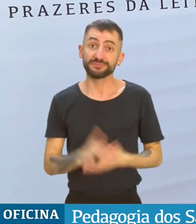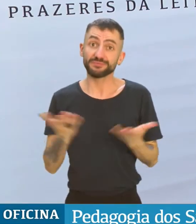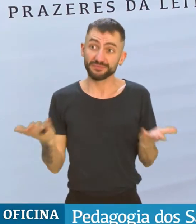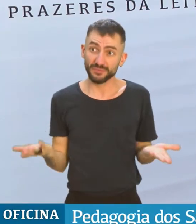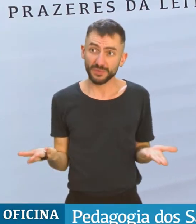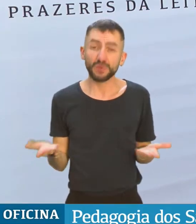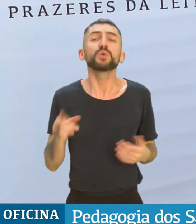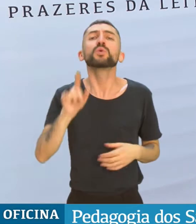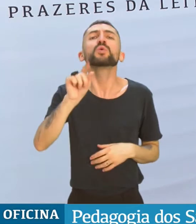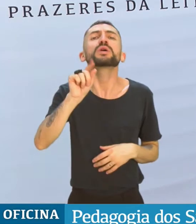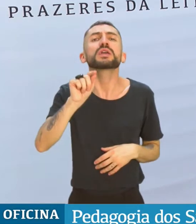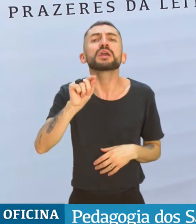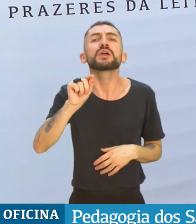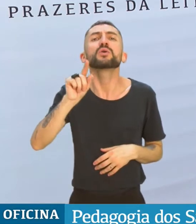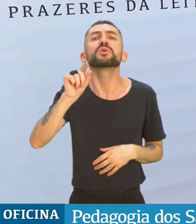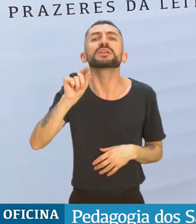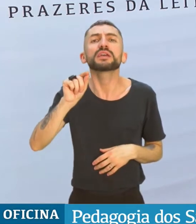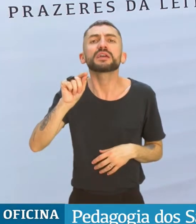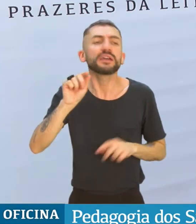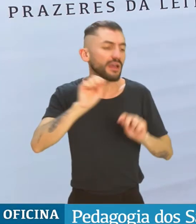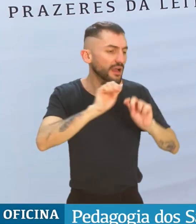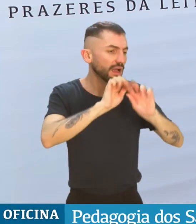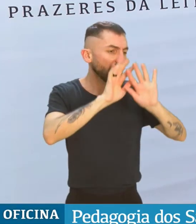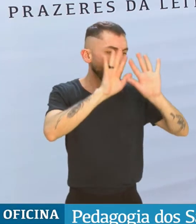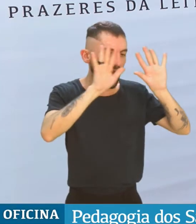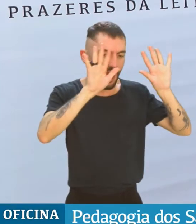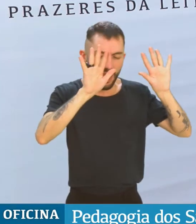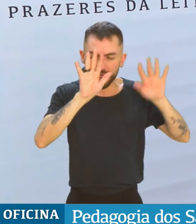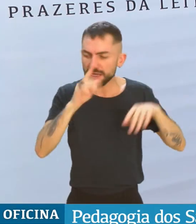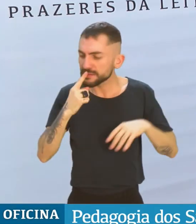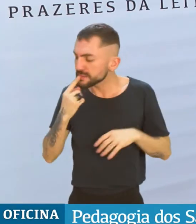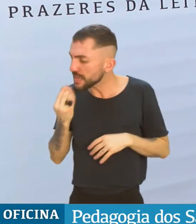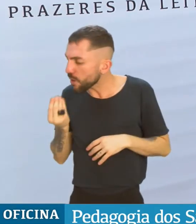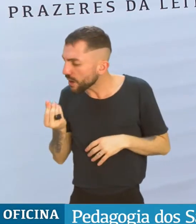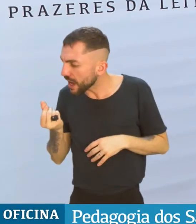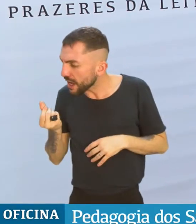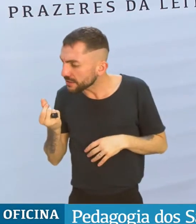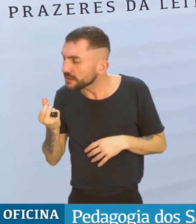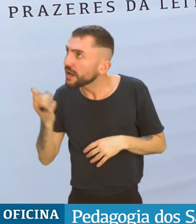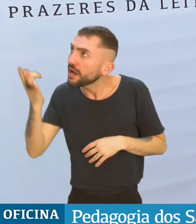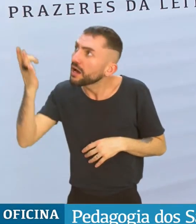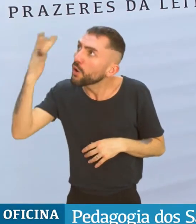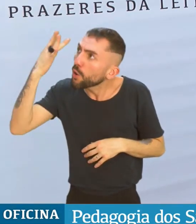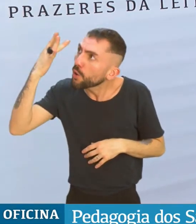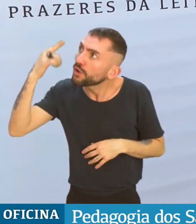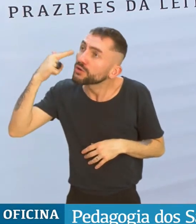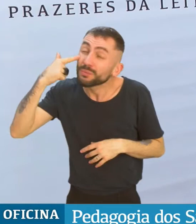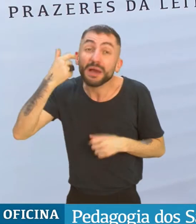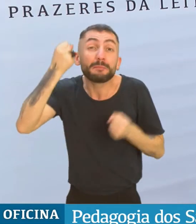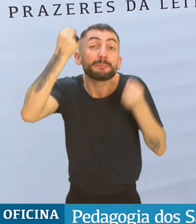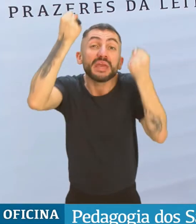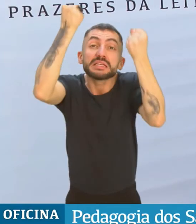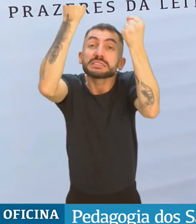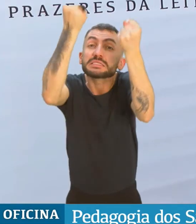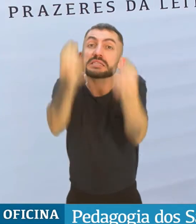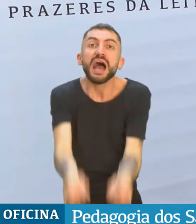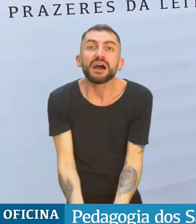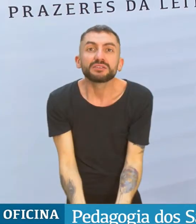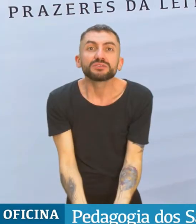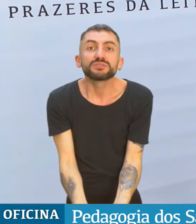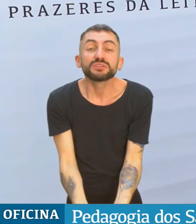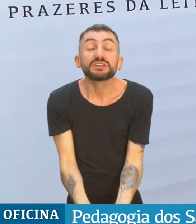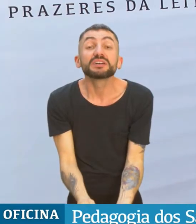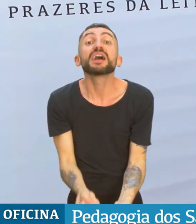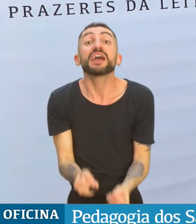clara e salgada, cabe em um olho e pesa 1 tonelada. Mano Brown, mandando o poema, né? Ou a música